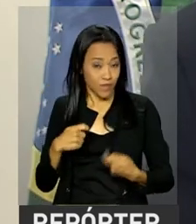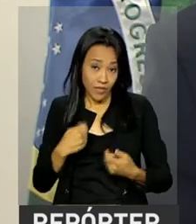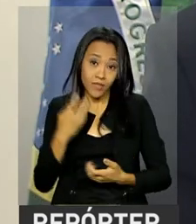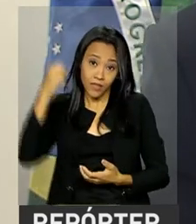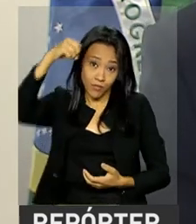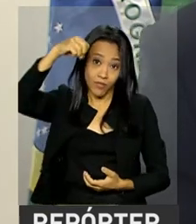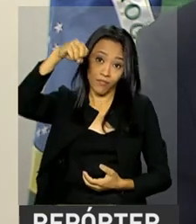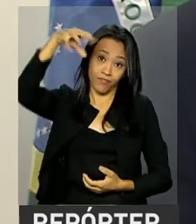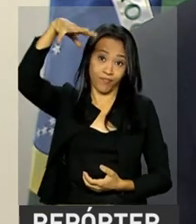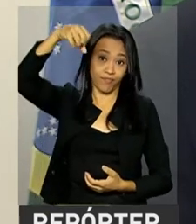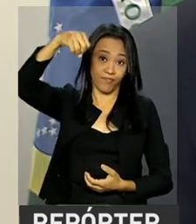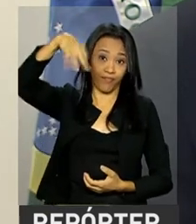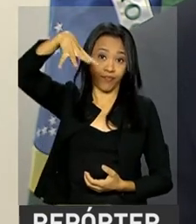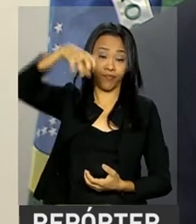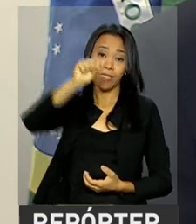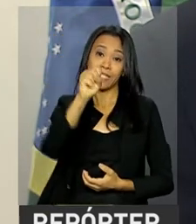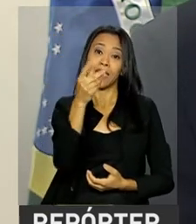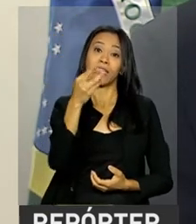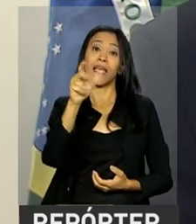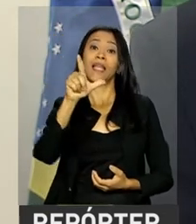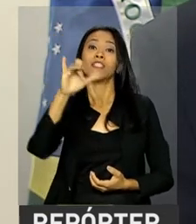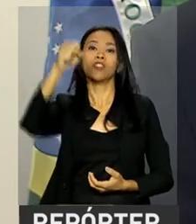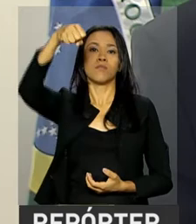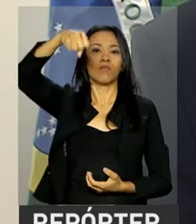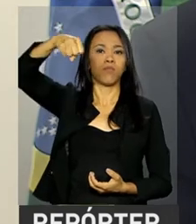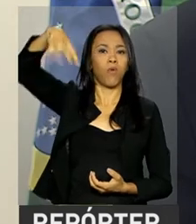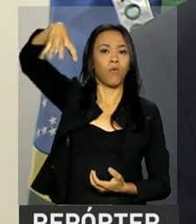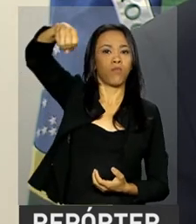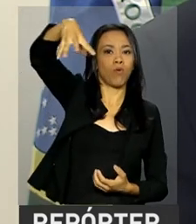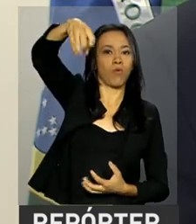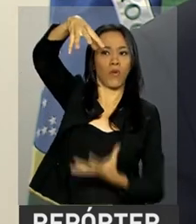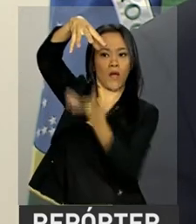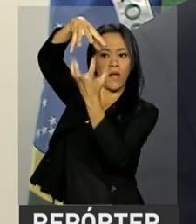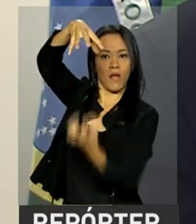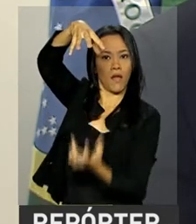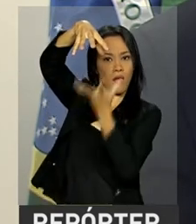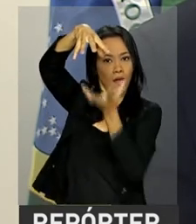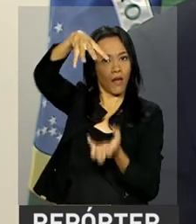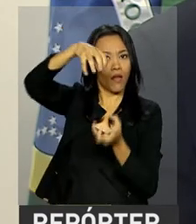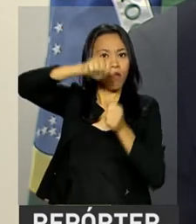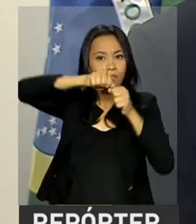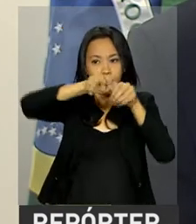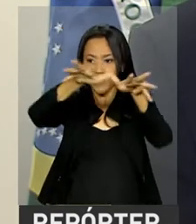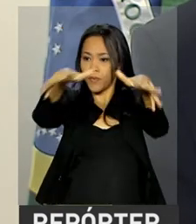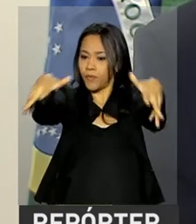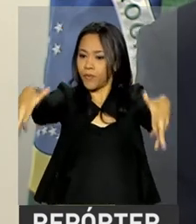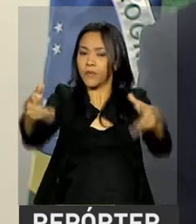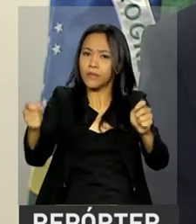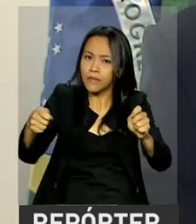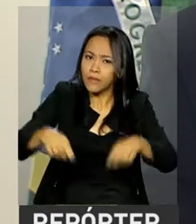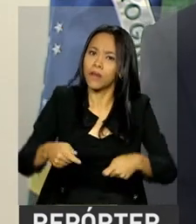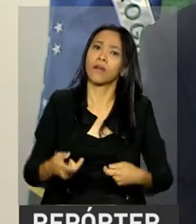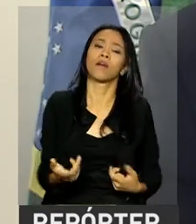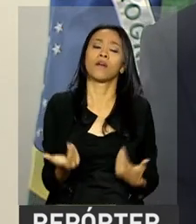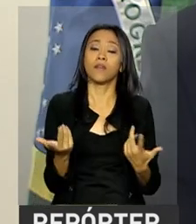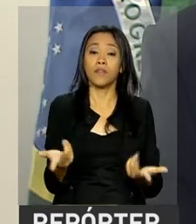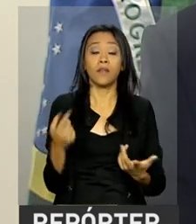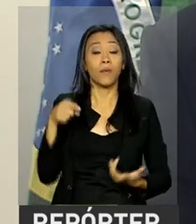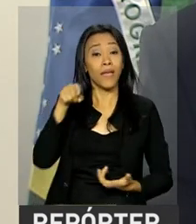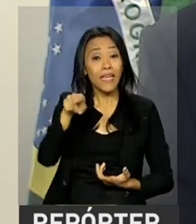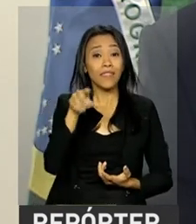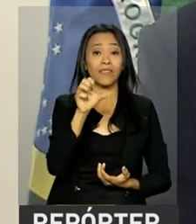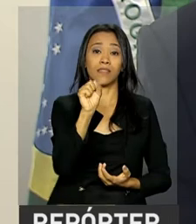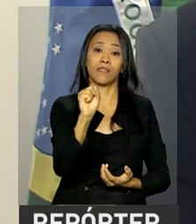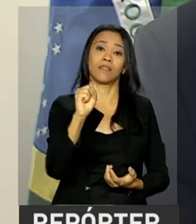do satélite. O satélite dá saltos que nos permitem conectar essas pessoas todas. Então, o legado que esse satélite está deixando